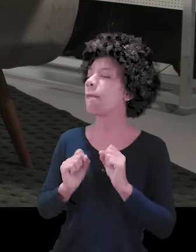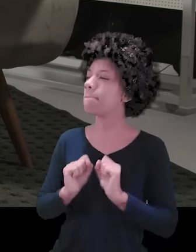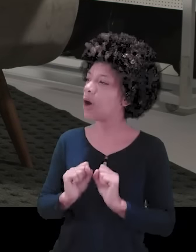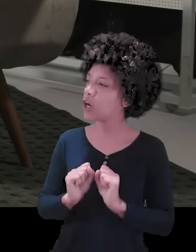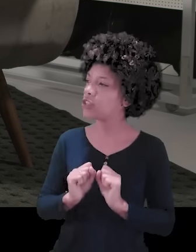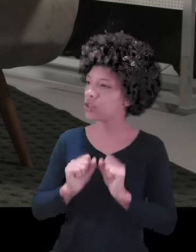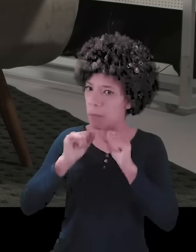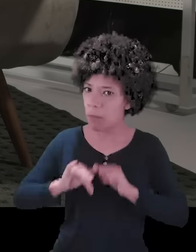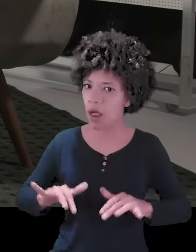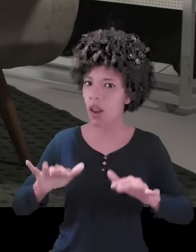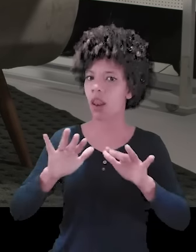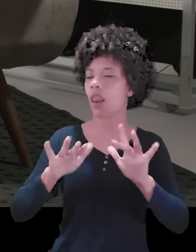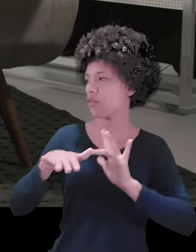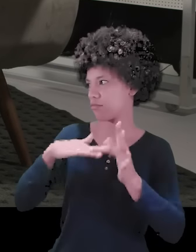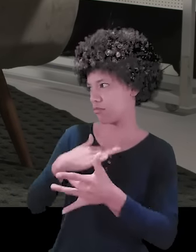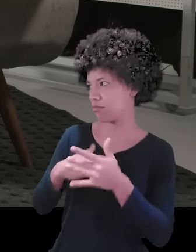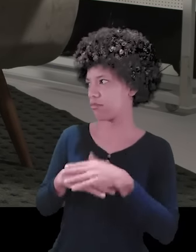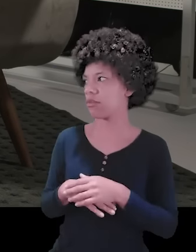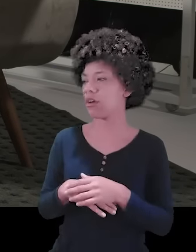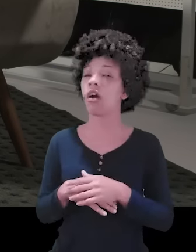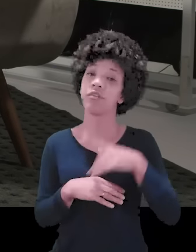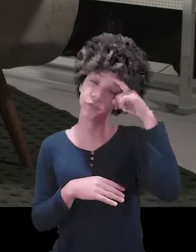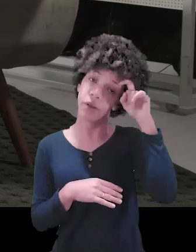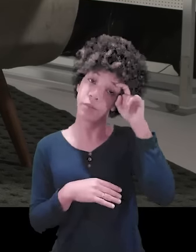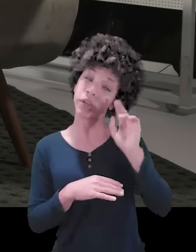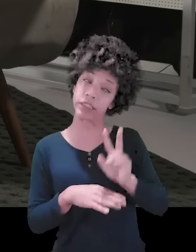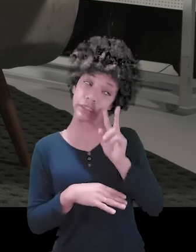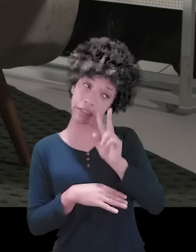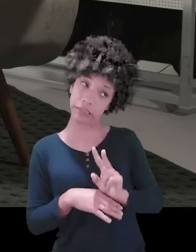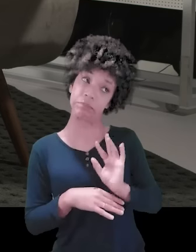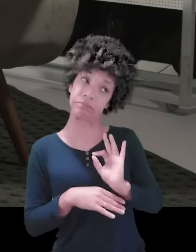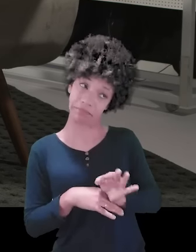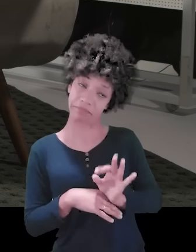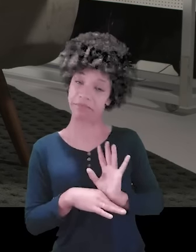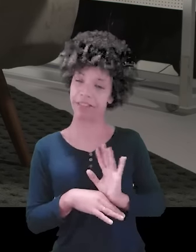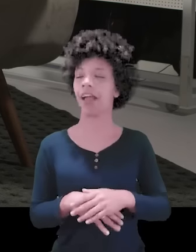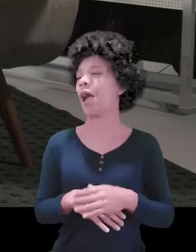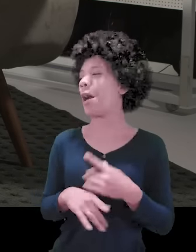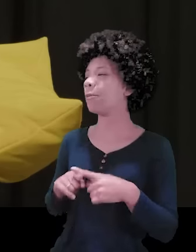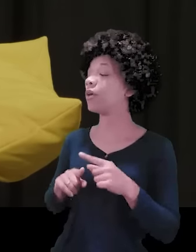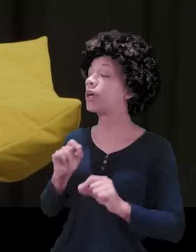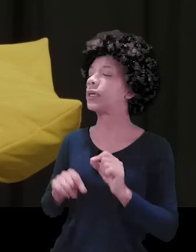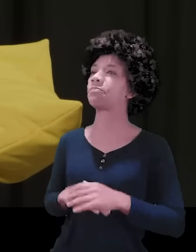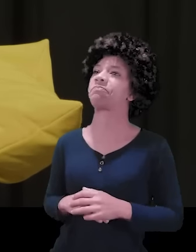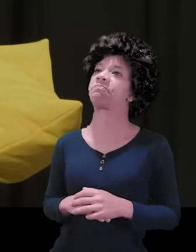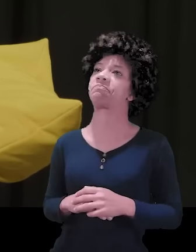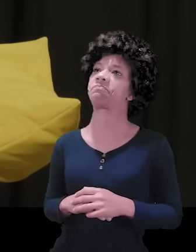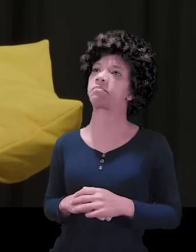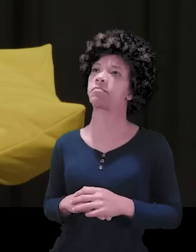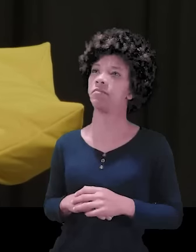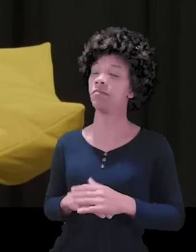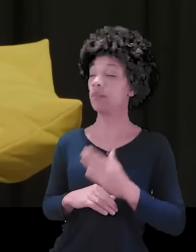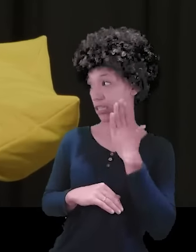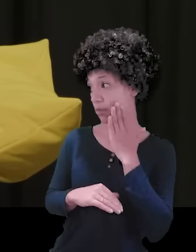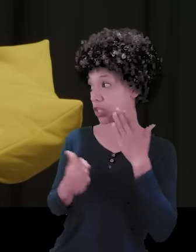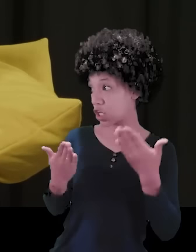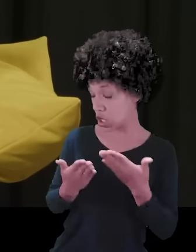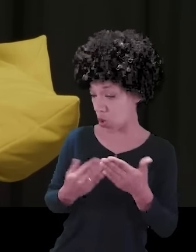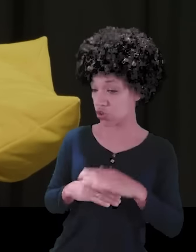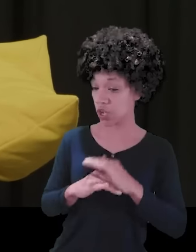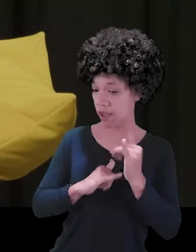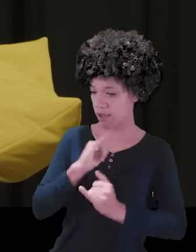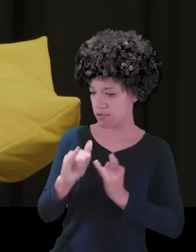para ter uma parada para jogar em rede social e as pessoas compartilhar é mesmo o que é o seguinte tô sabendo que hoje